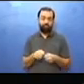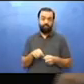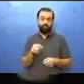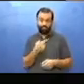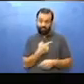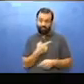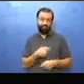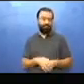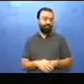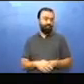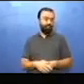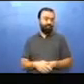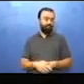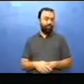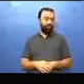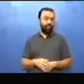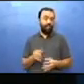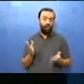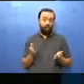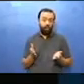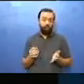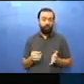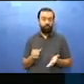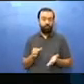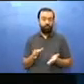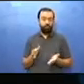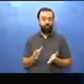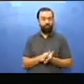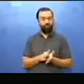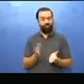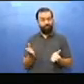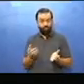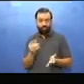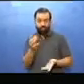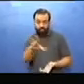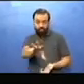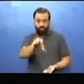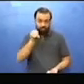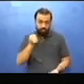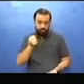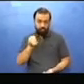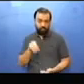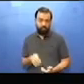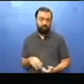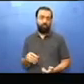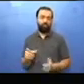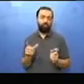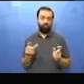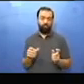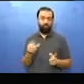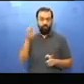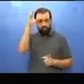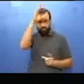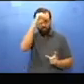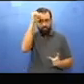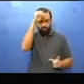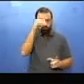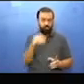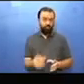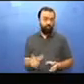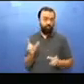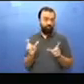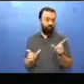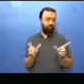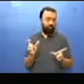bem. Então, agora eu quero que vocês peguem o caderno de vocês, porque nós vamos aprender algumas palavrinhas. Nós vamos aumentar o nosso banco de